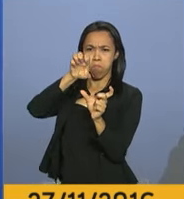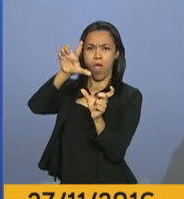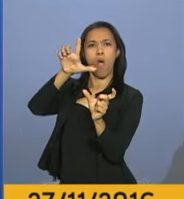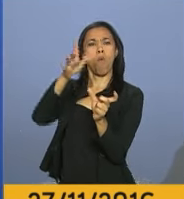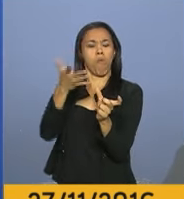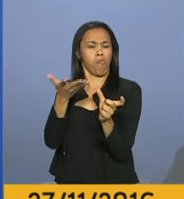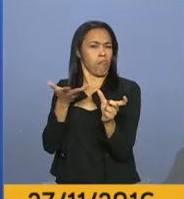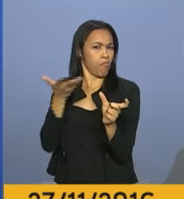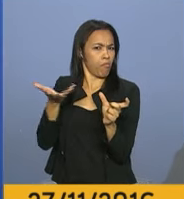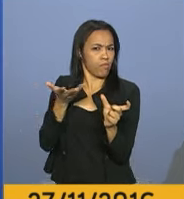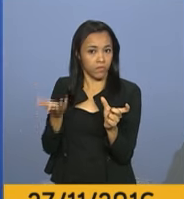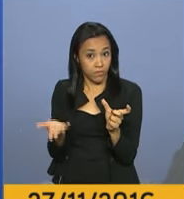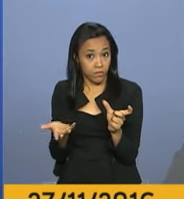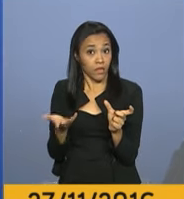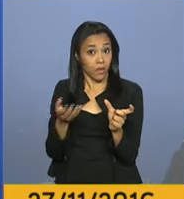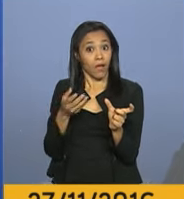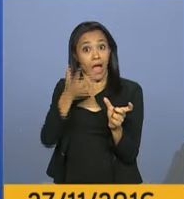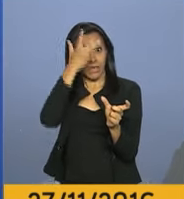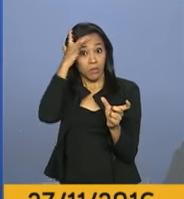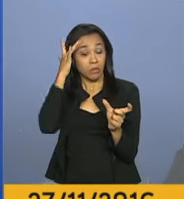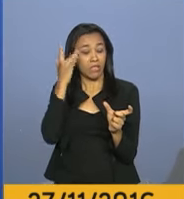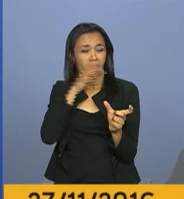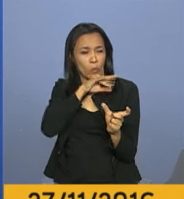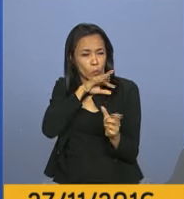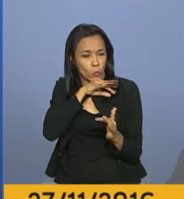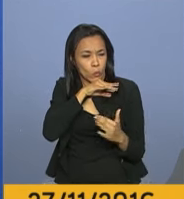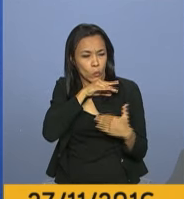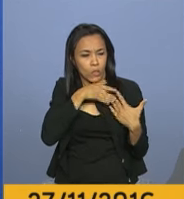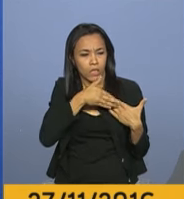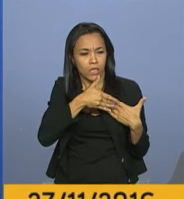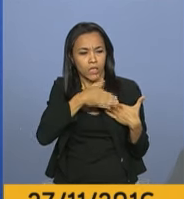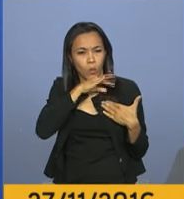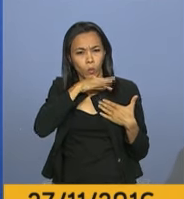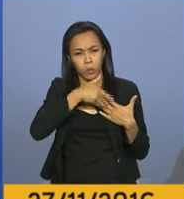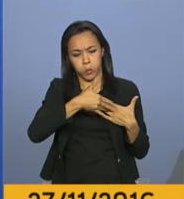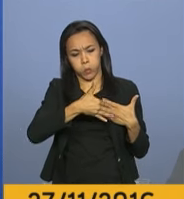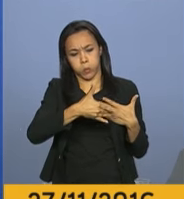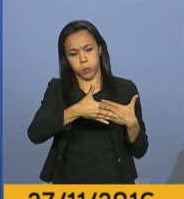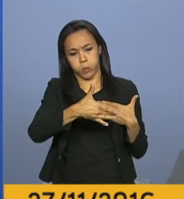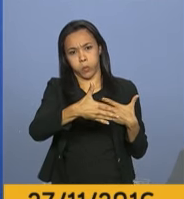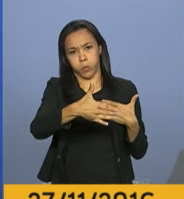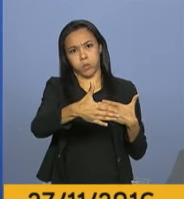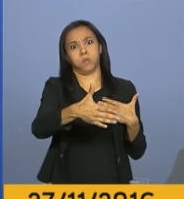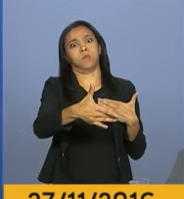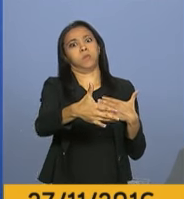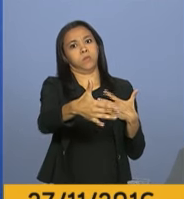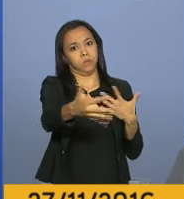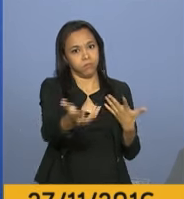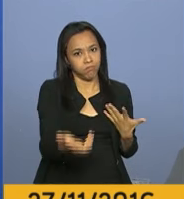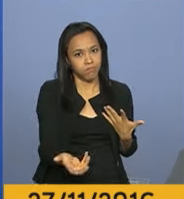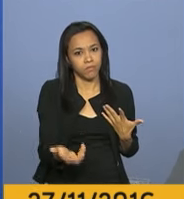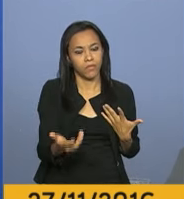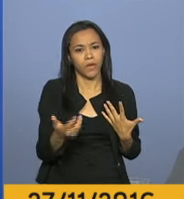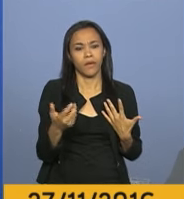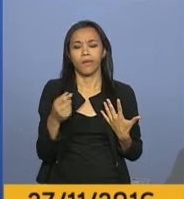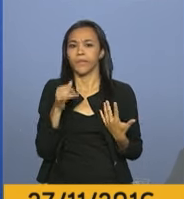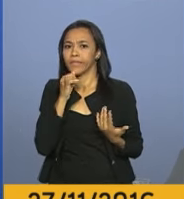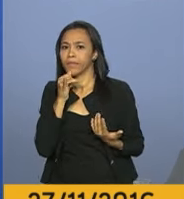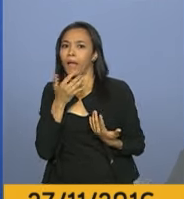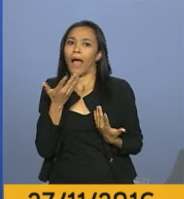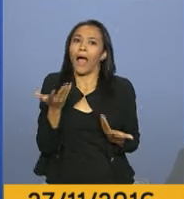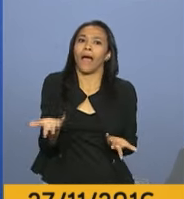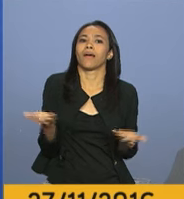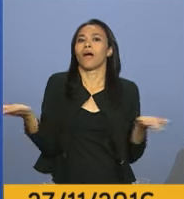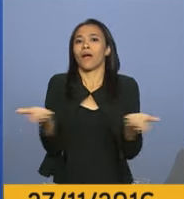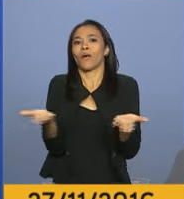que, desde o primeiro momento, havia muito fel pela estrada, não é verdade? É, essa coisa como quem diz, ah,